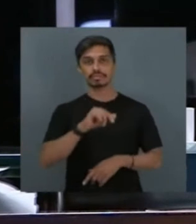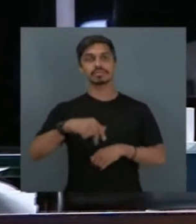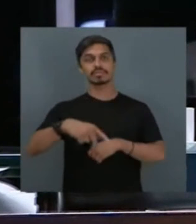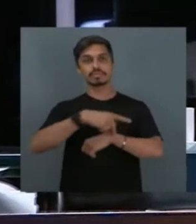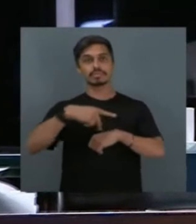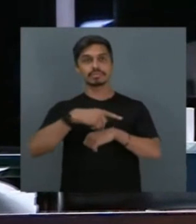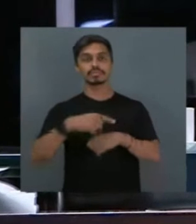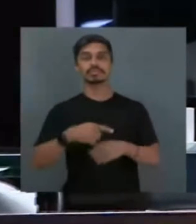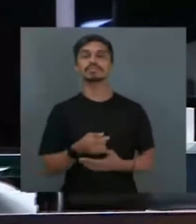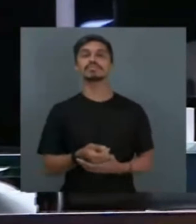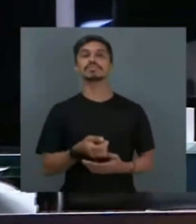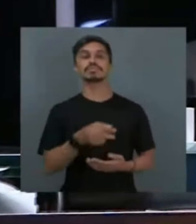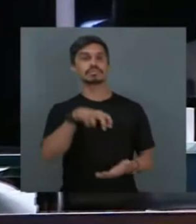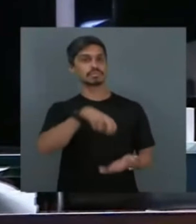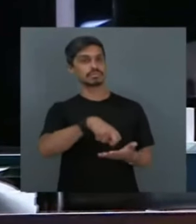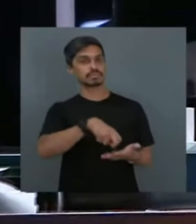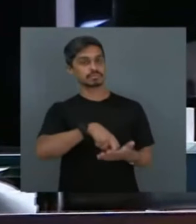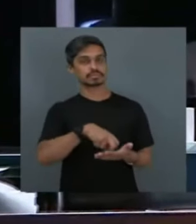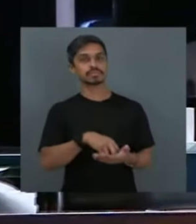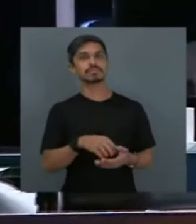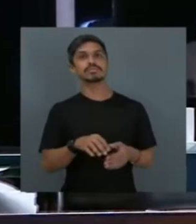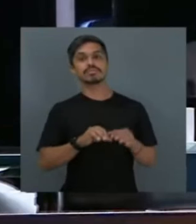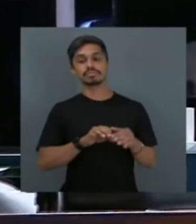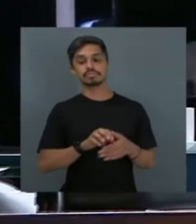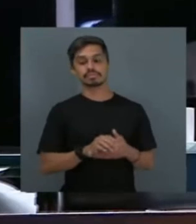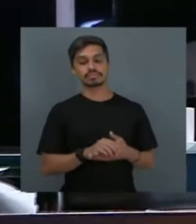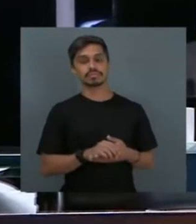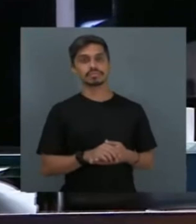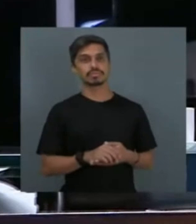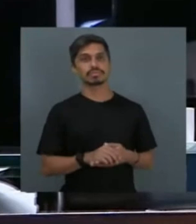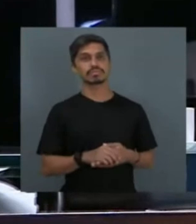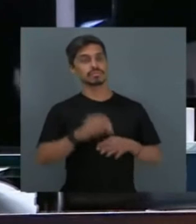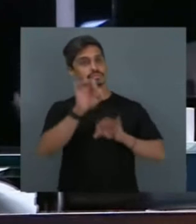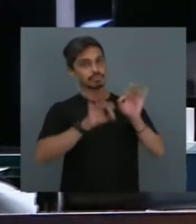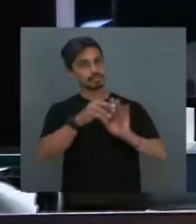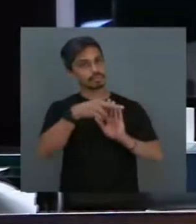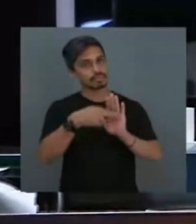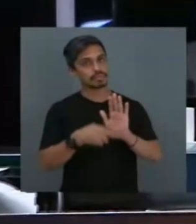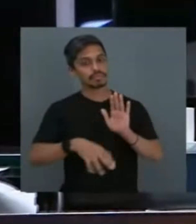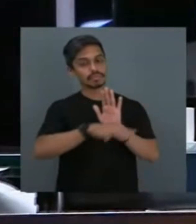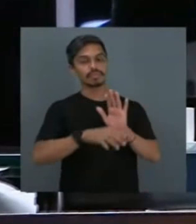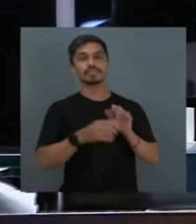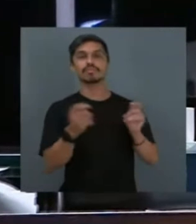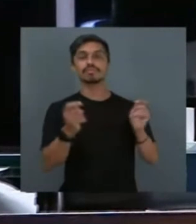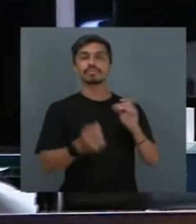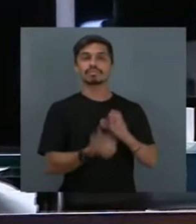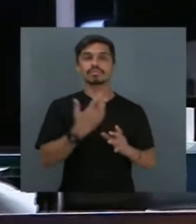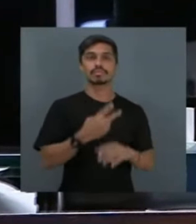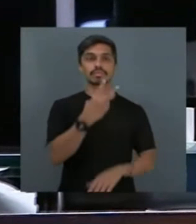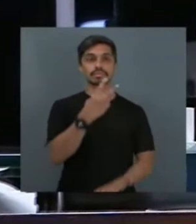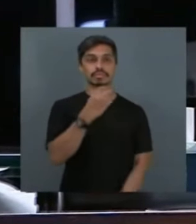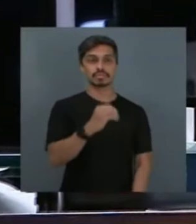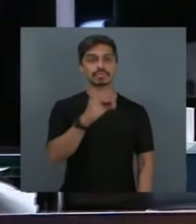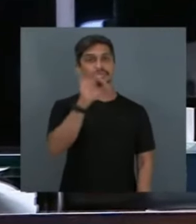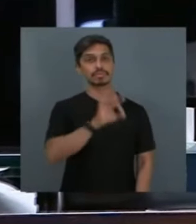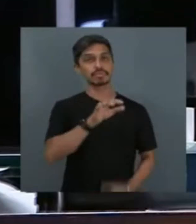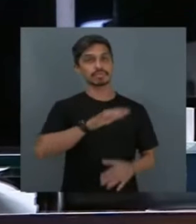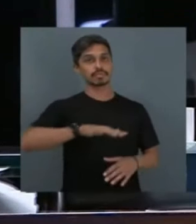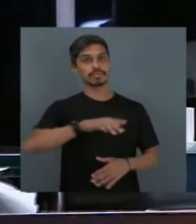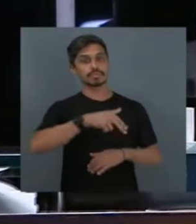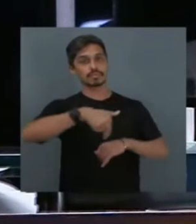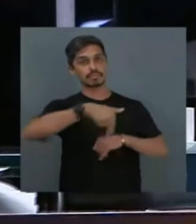que disciplina e as áreas produtivas e são cerca de 20% das do território nacional essas áreas que fazem com que o